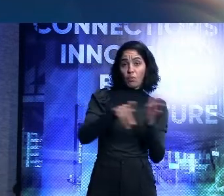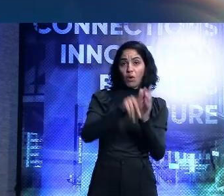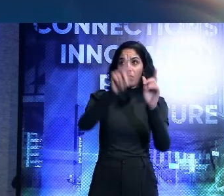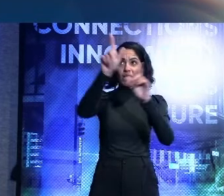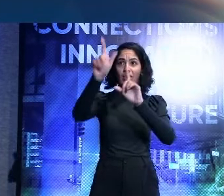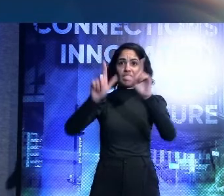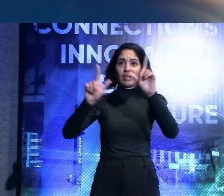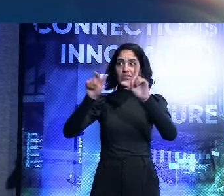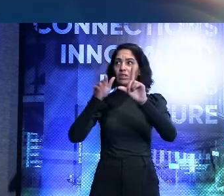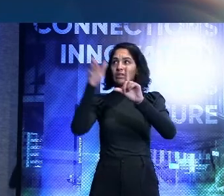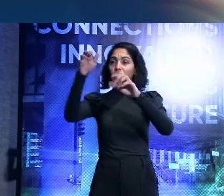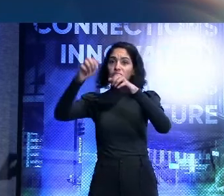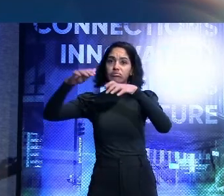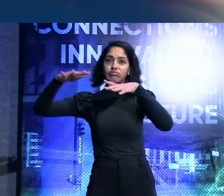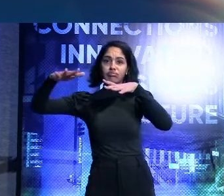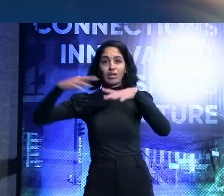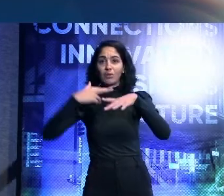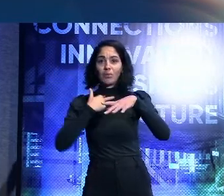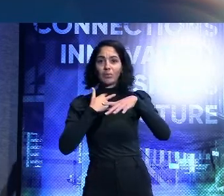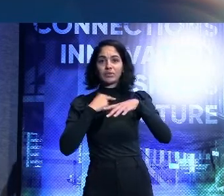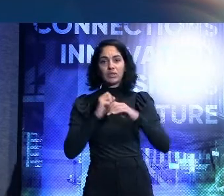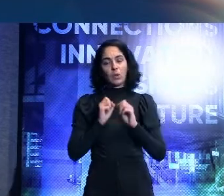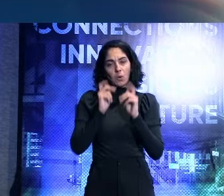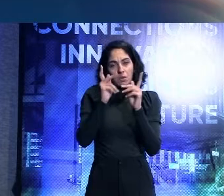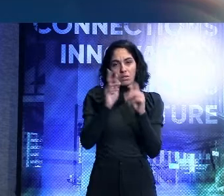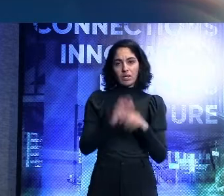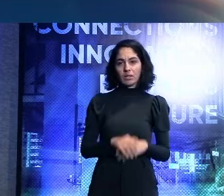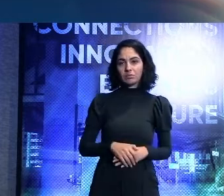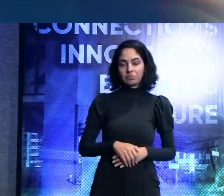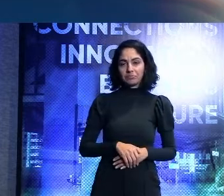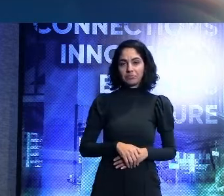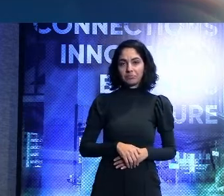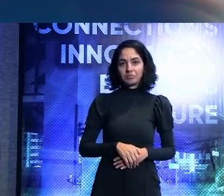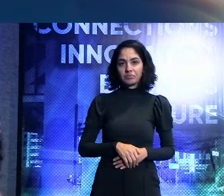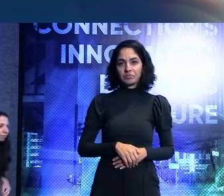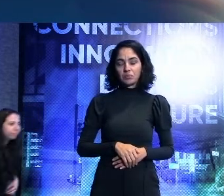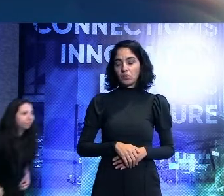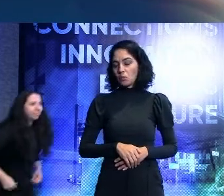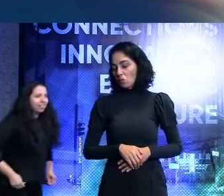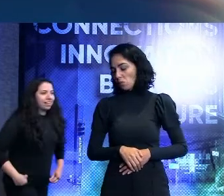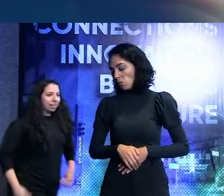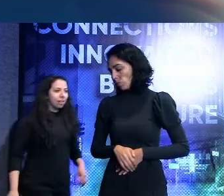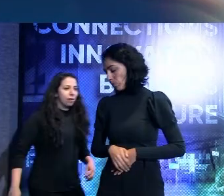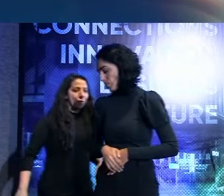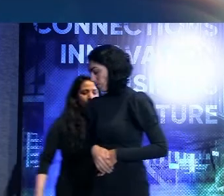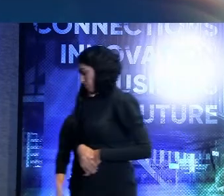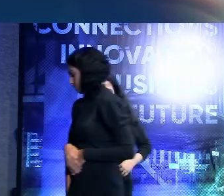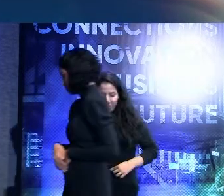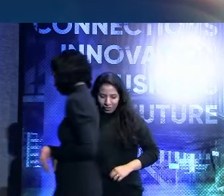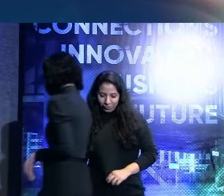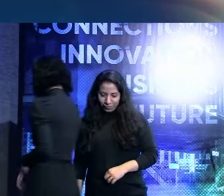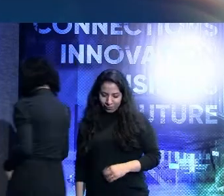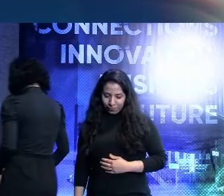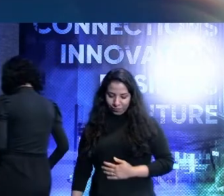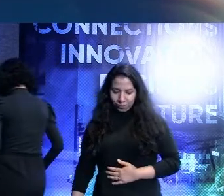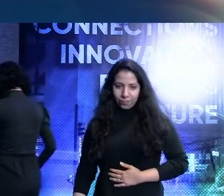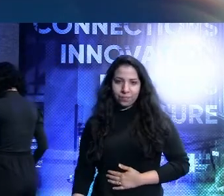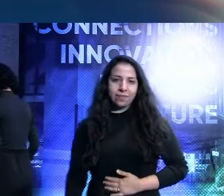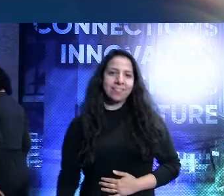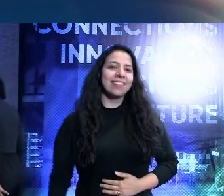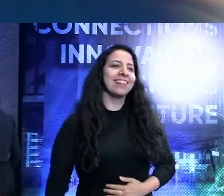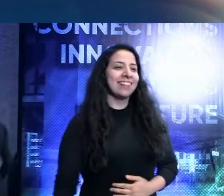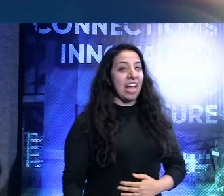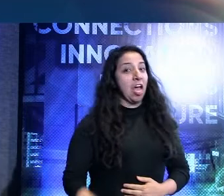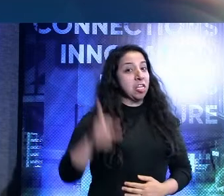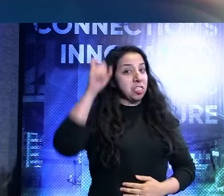Né? E aí, beleza, peguei um raro print screen do meu time ganhando. Tá? Muito raro, foi difícil achar essa foto aqui. Inclusive,